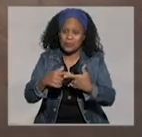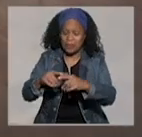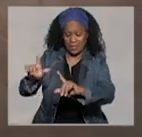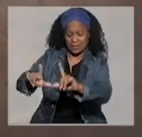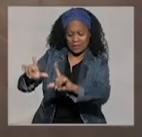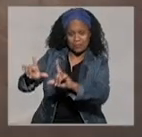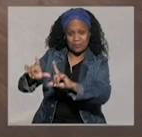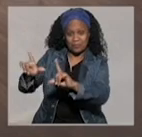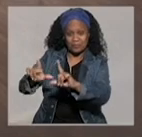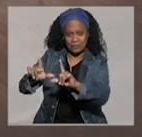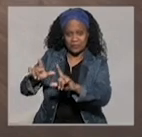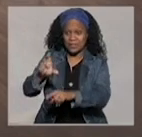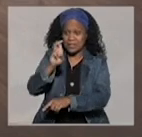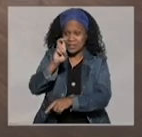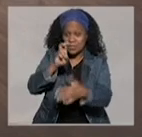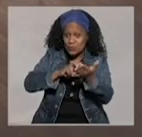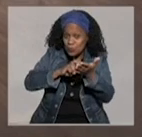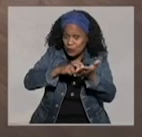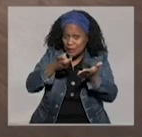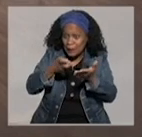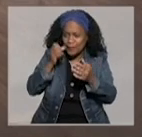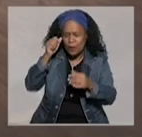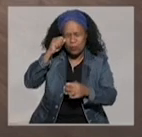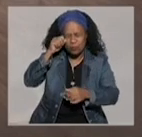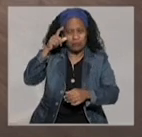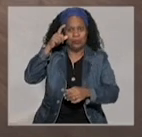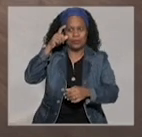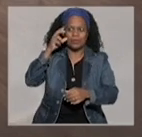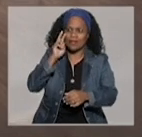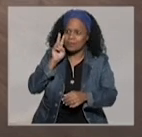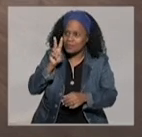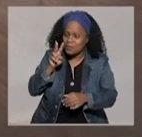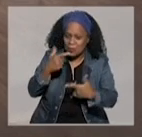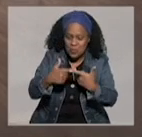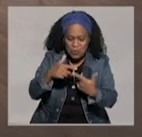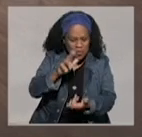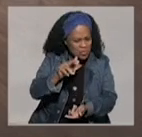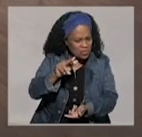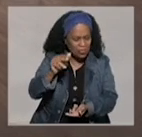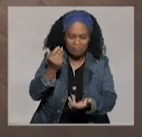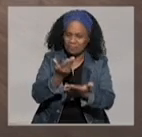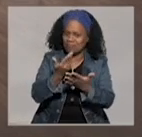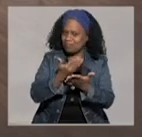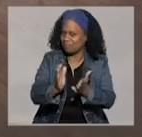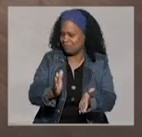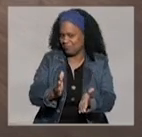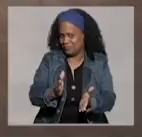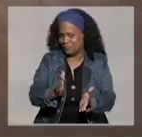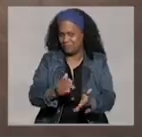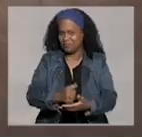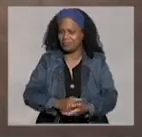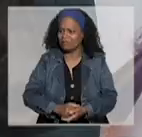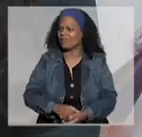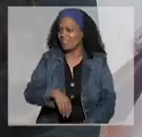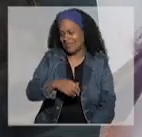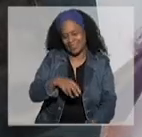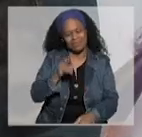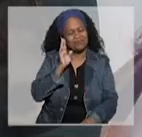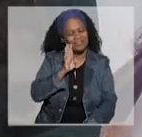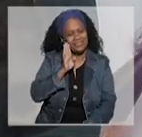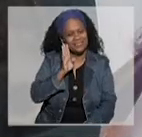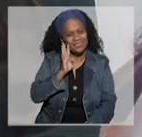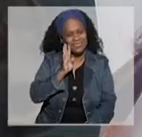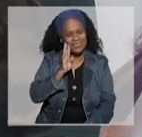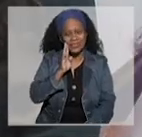Passava em um canal de televisão que eu acordava 5 horas da manhã para ver. Eu nunca perdia. É fantástico. E sem